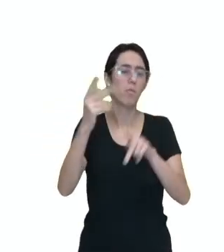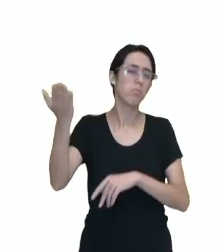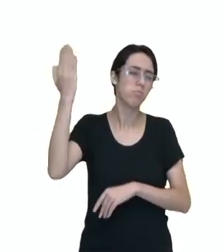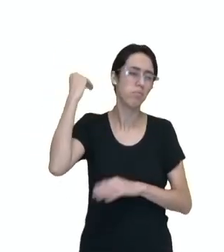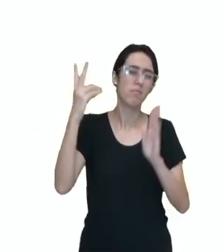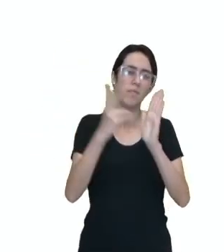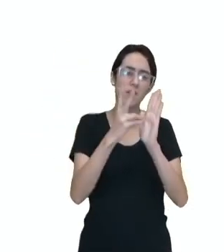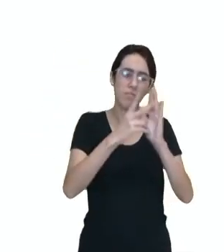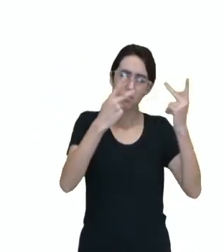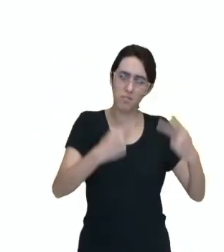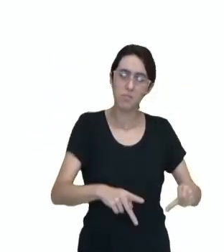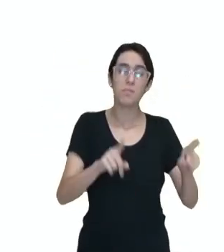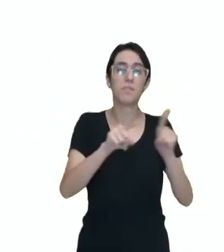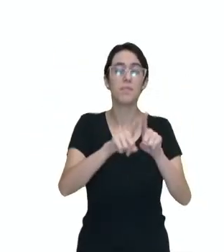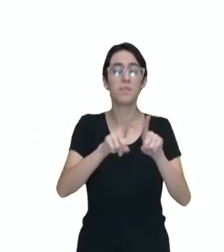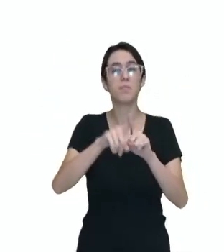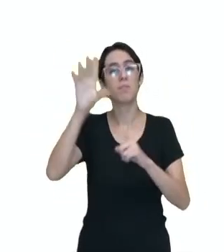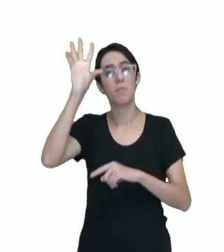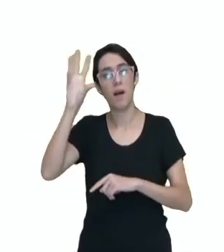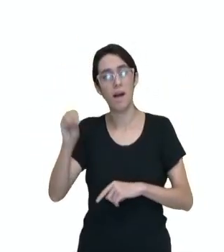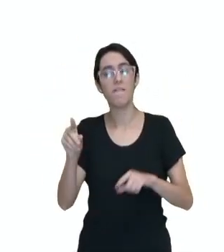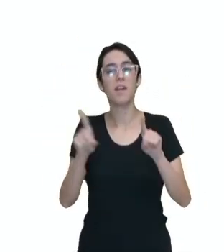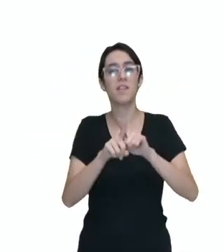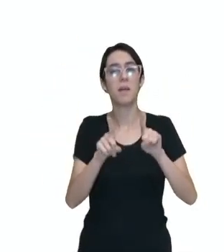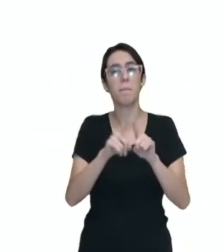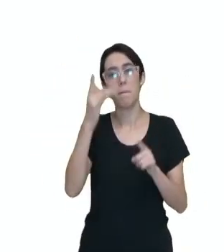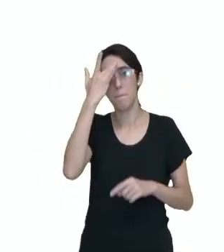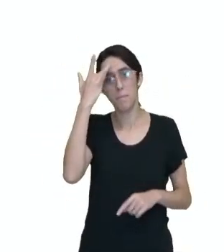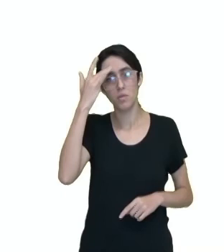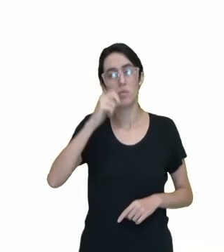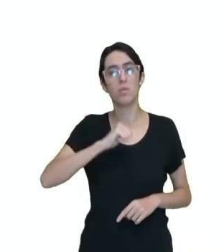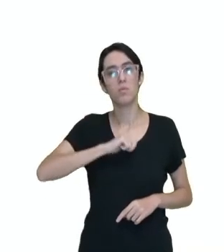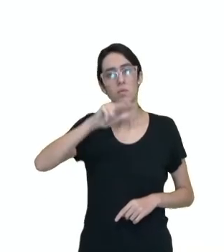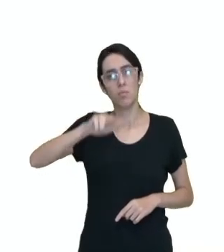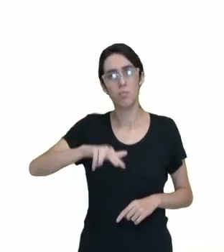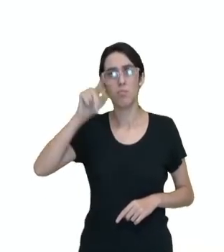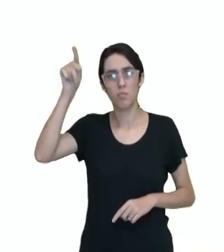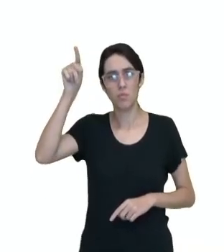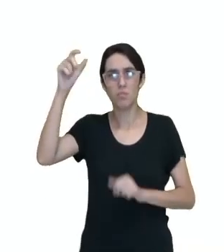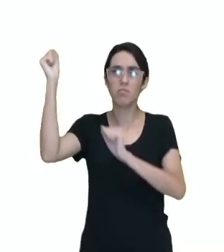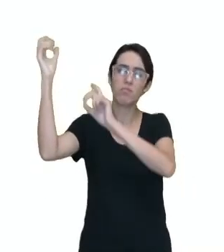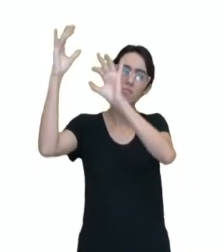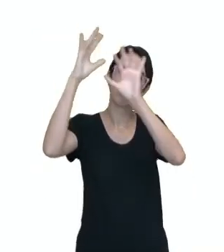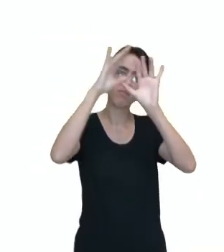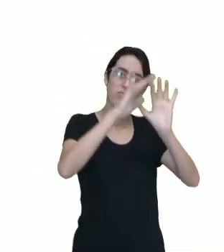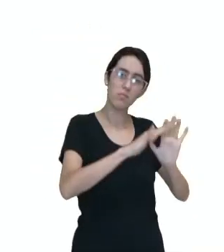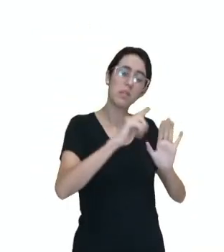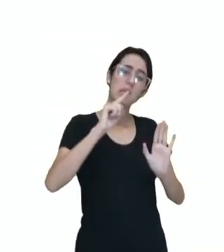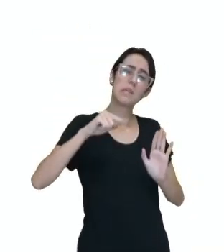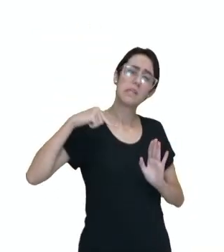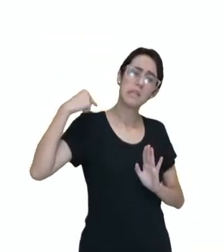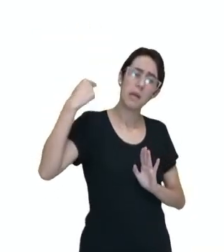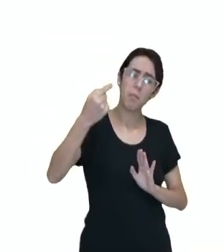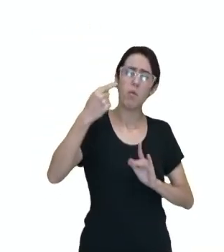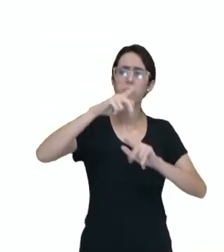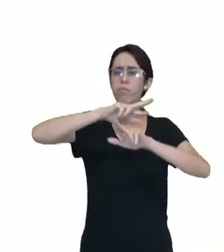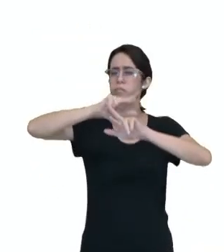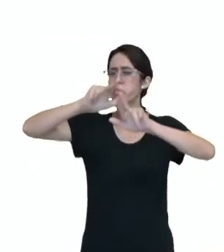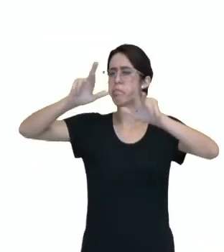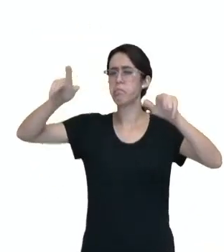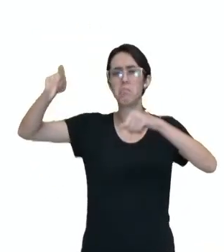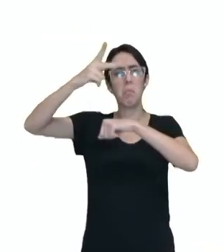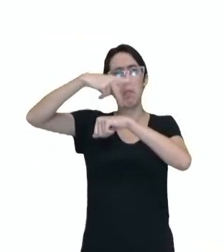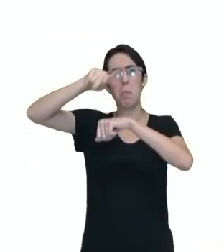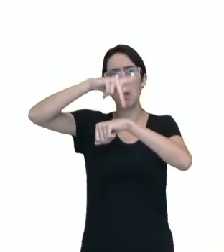originários, africanos e povos europeus, principalmente os portugueses e, posteriormente, ondas de